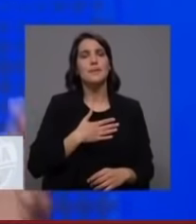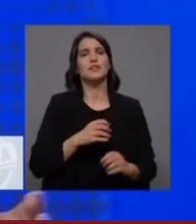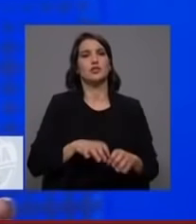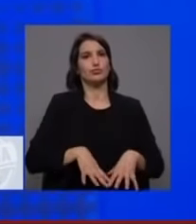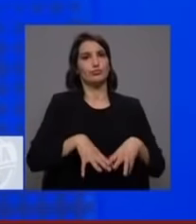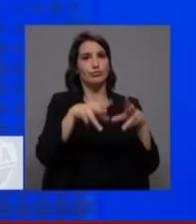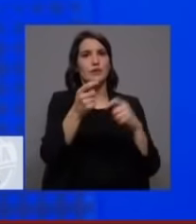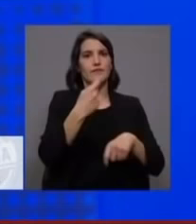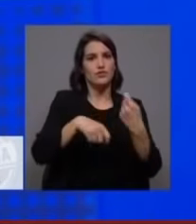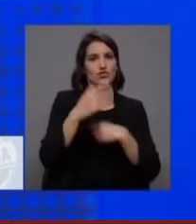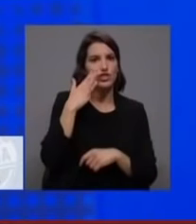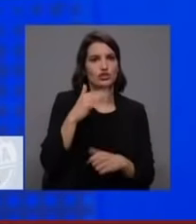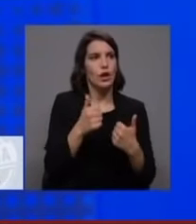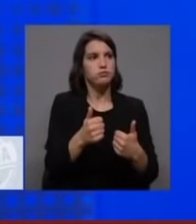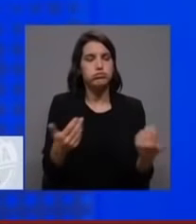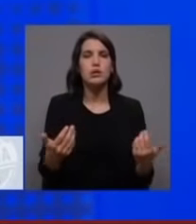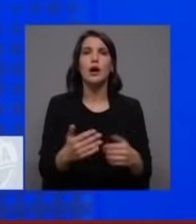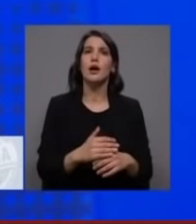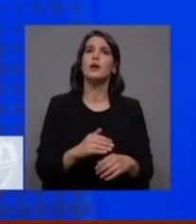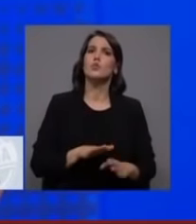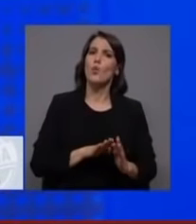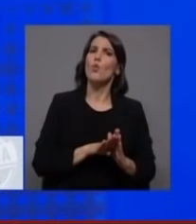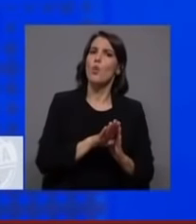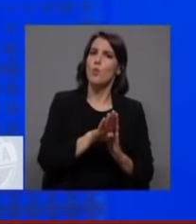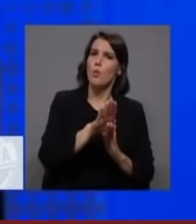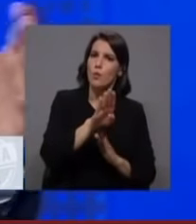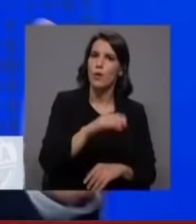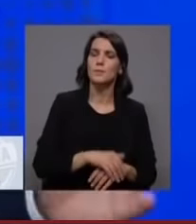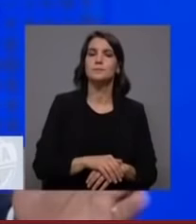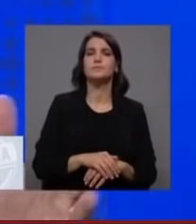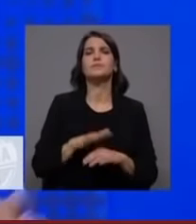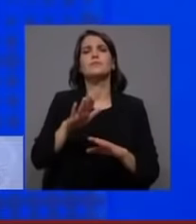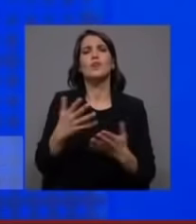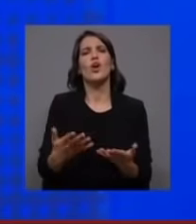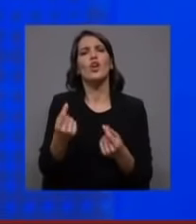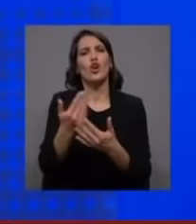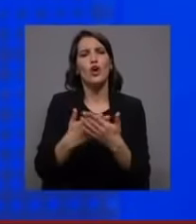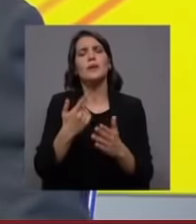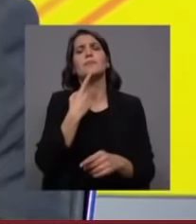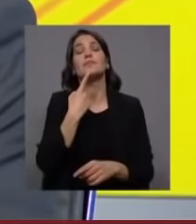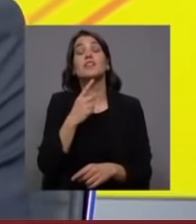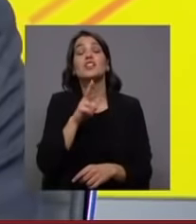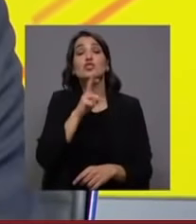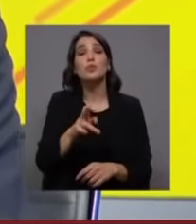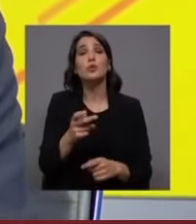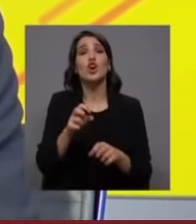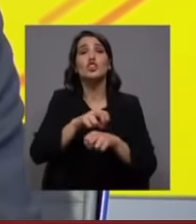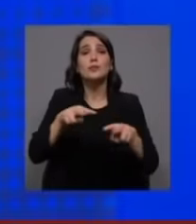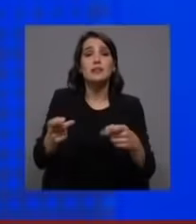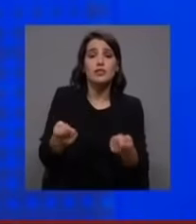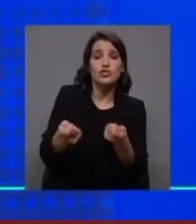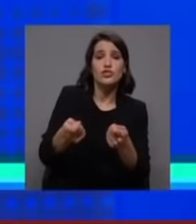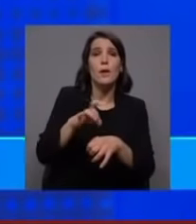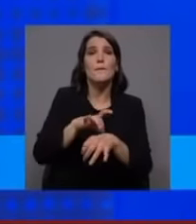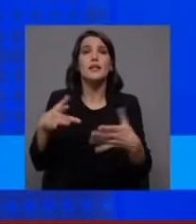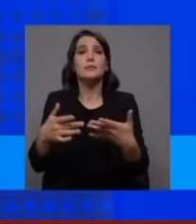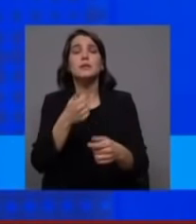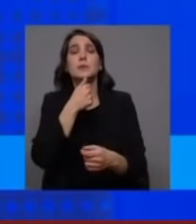portanto temos temos conseguir chegar sempre a teu lado panelas para a qualificação de utilidades não nos hospitais com a